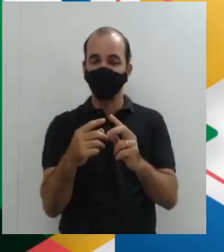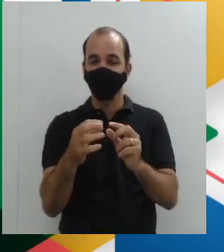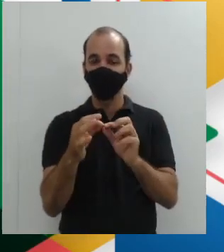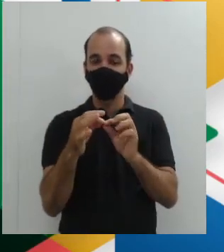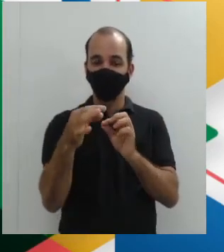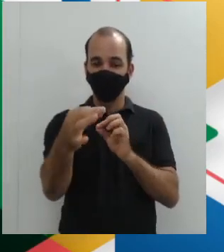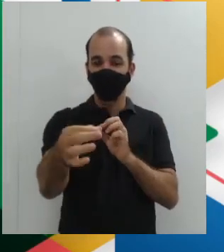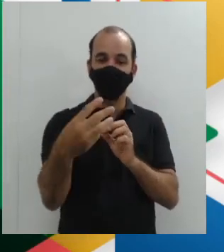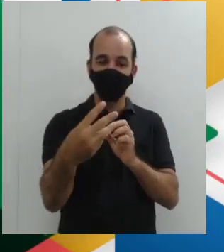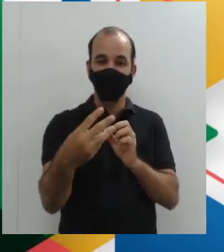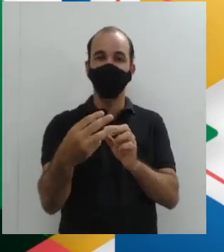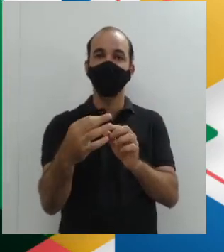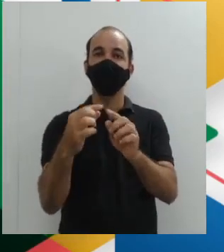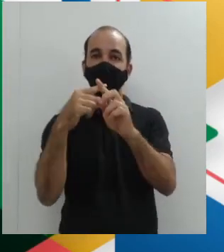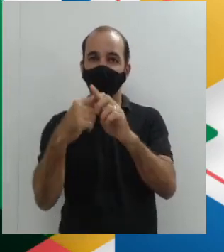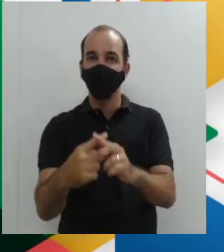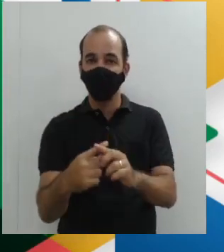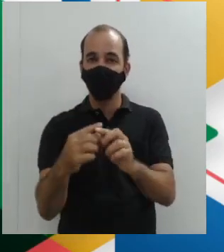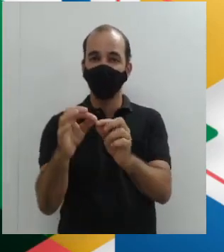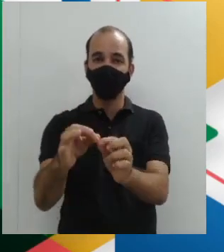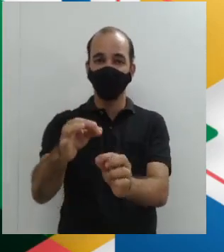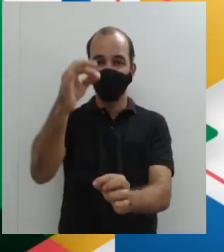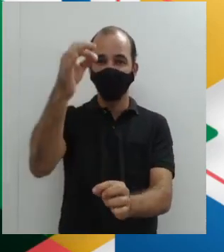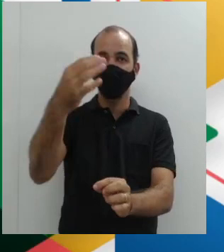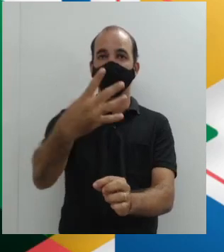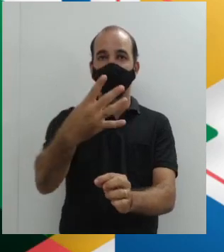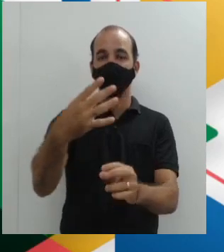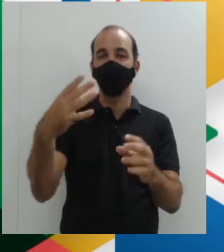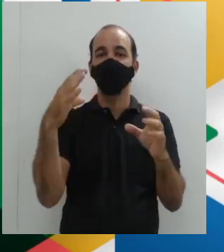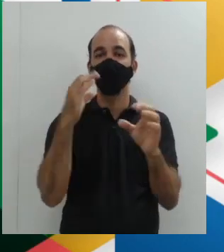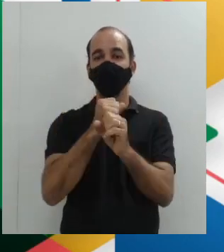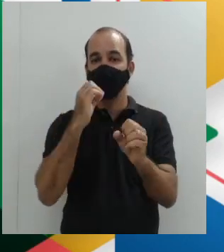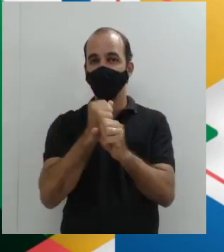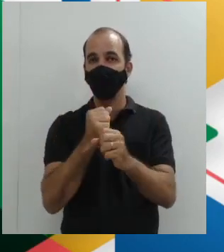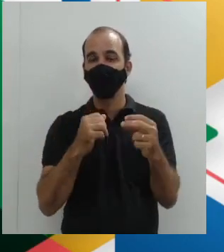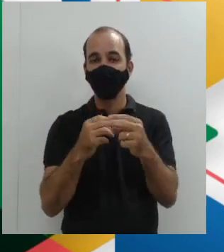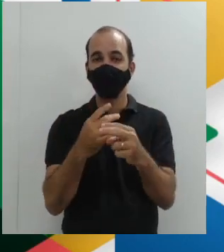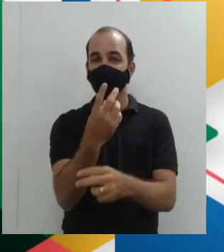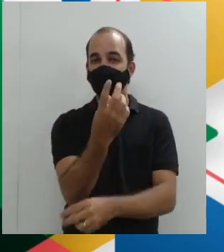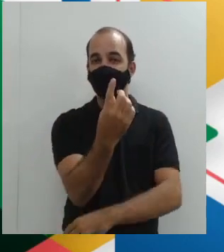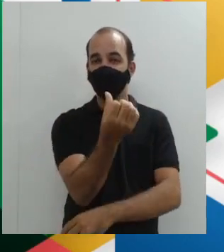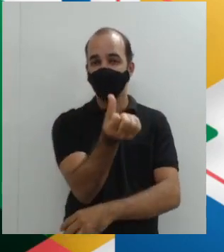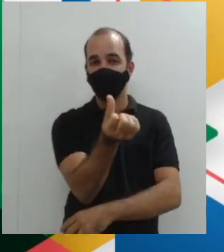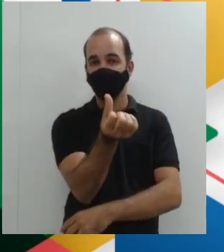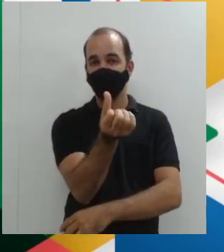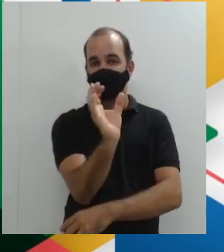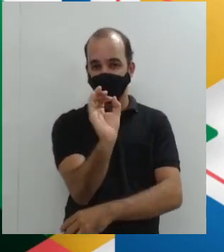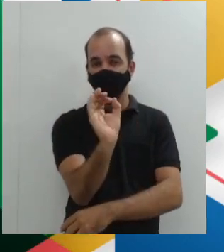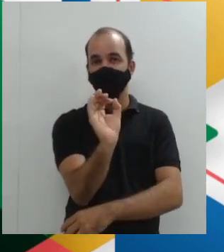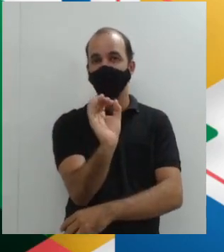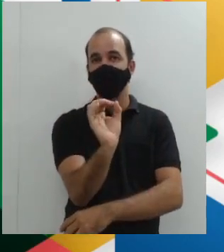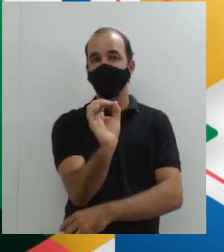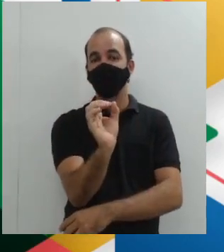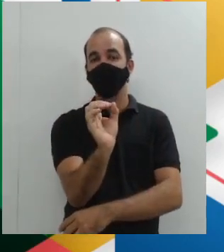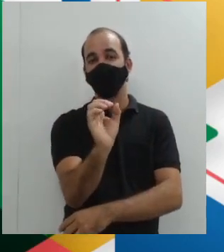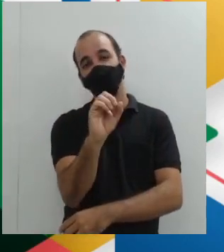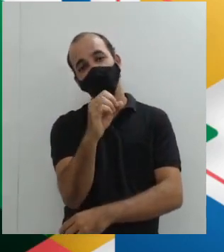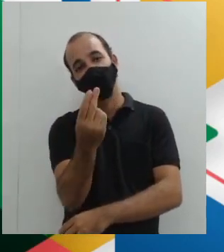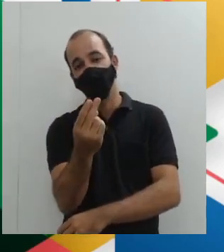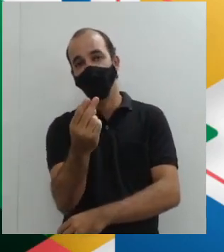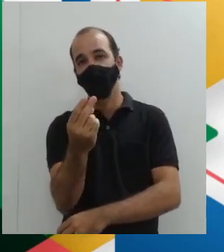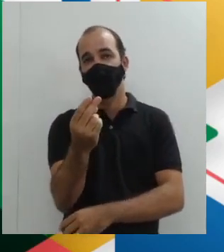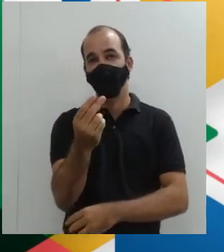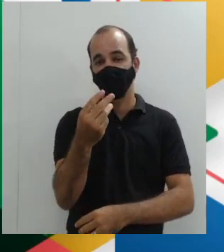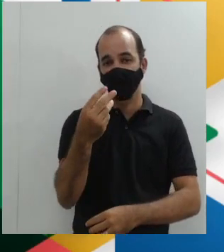encontro 60 como unidade de medida cúbica para o volume dessa figura. Então, Robertão, diante disso, eu posso dizer